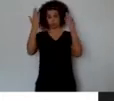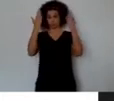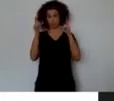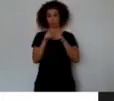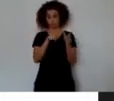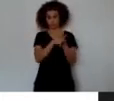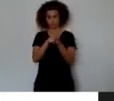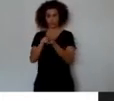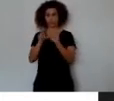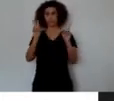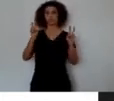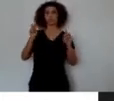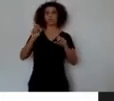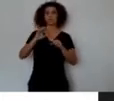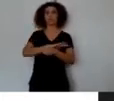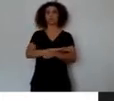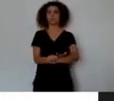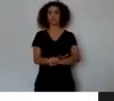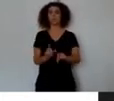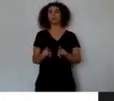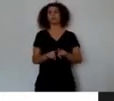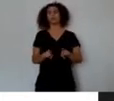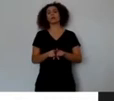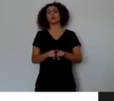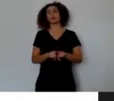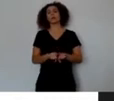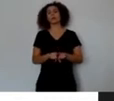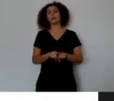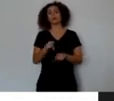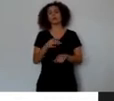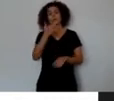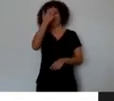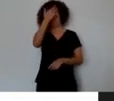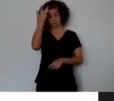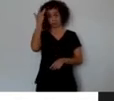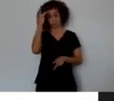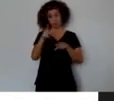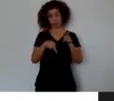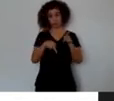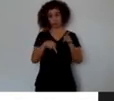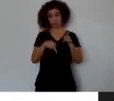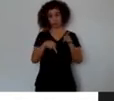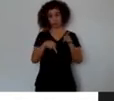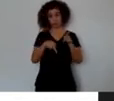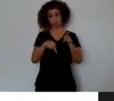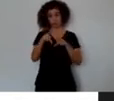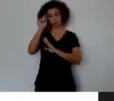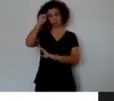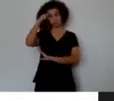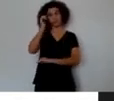sobre as questões sociais e a saúde mental da população negra. Em um dos artigos, ele aponta que a subjetividade da